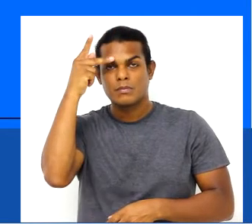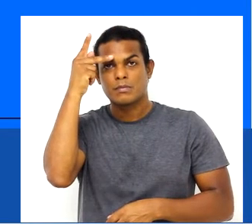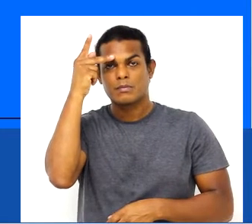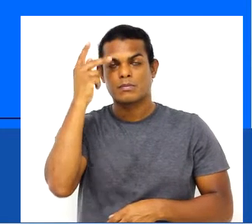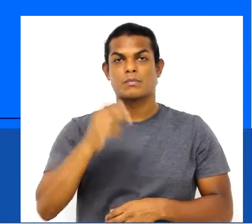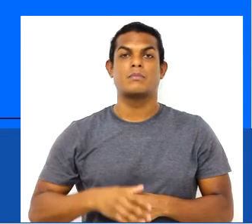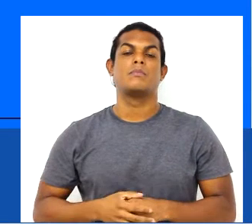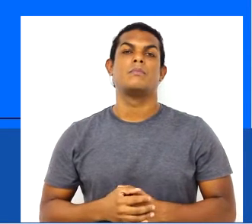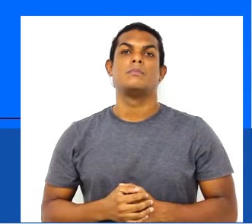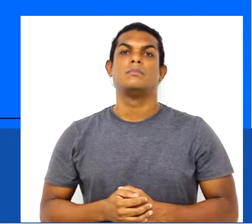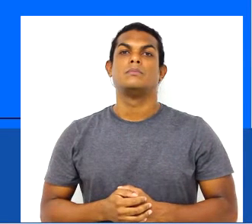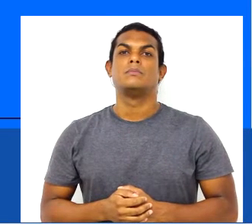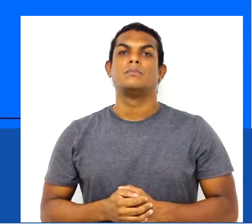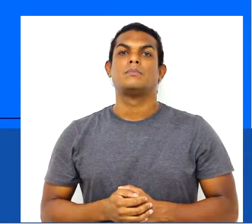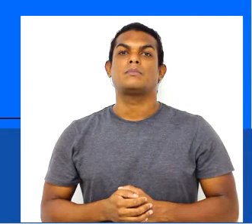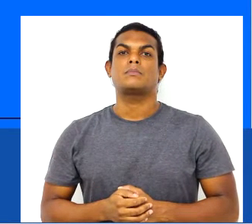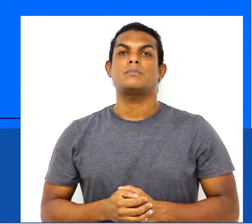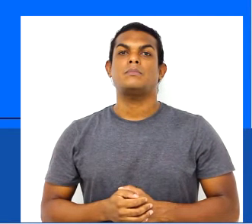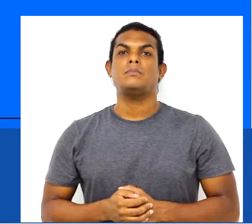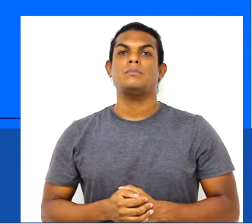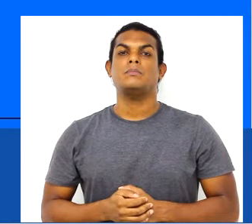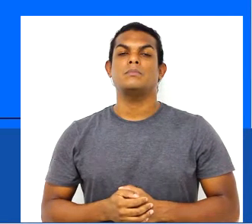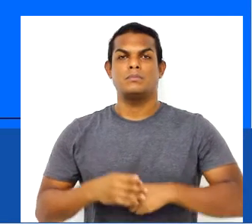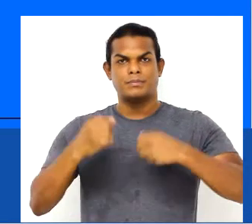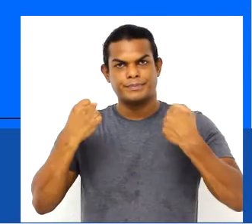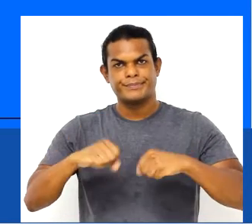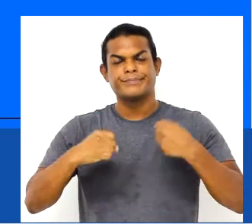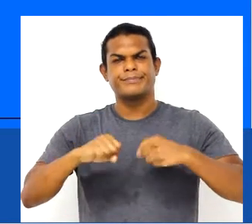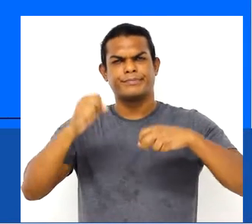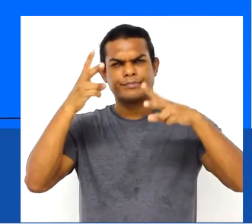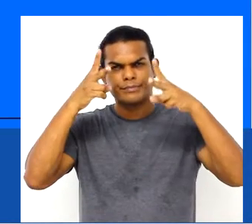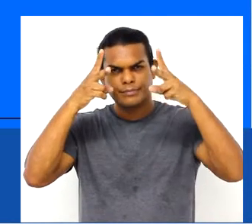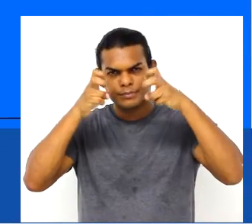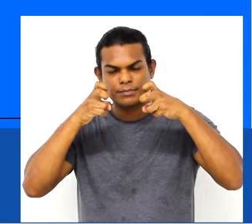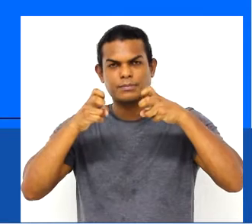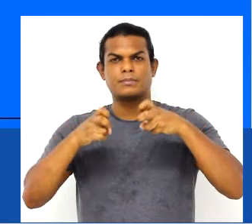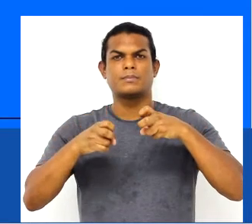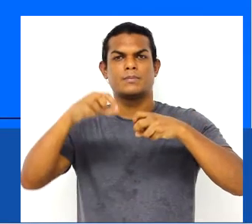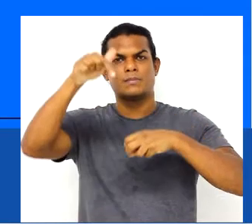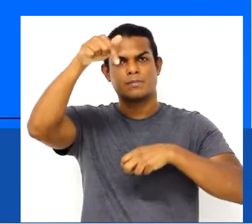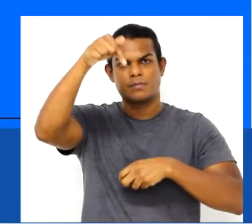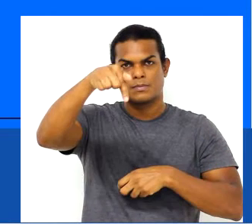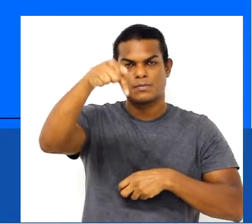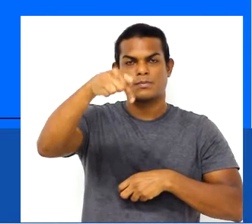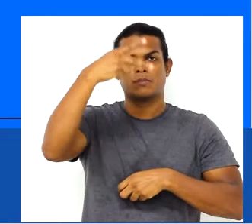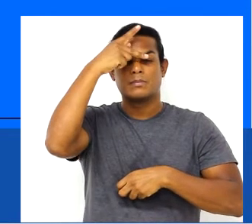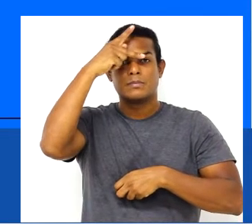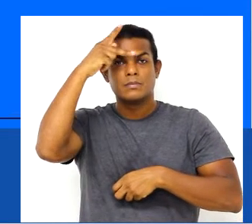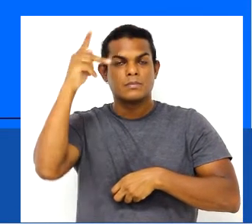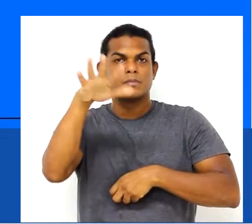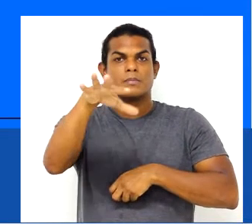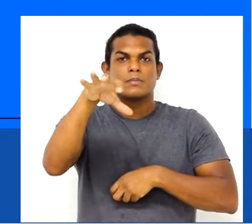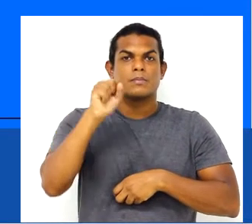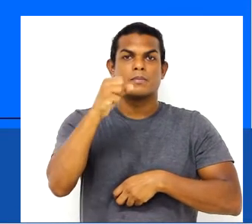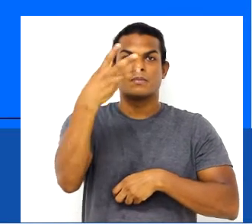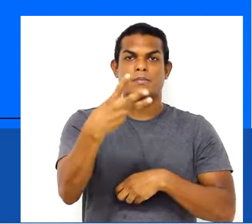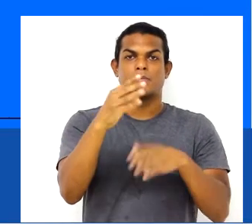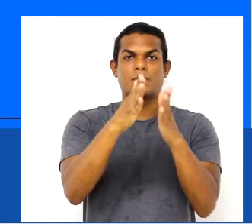livros retirados. Podemos ainda observar que 7 pessoas retiraram 3